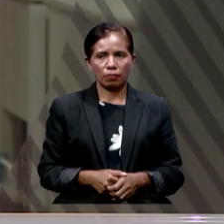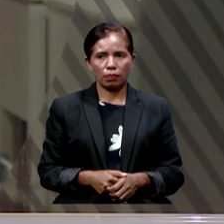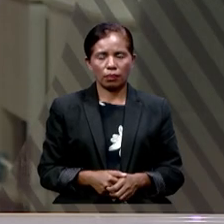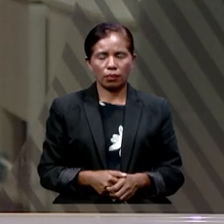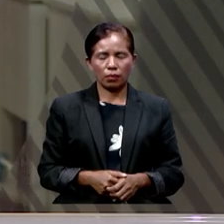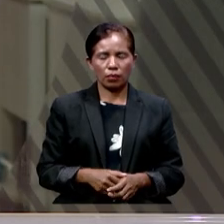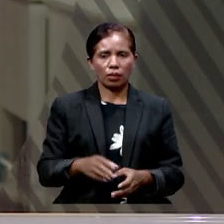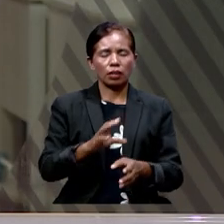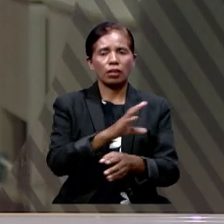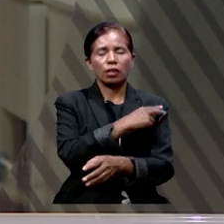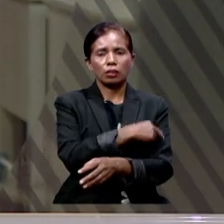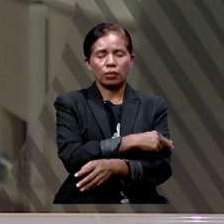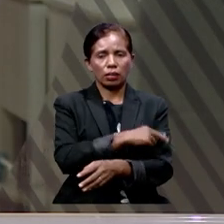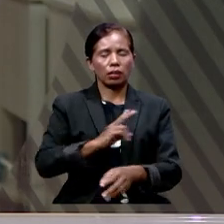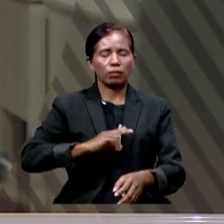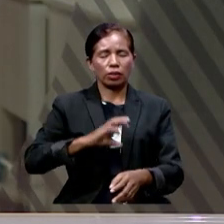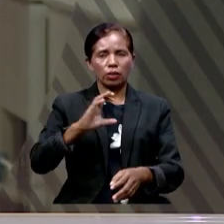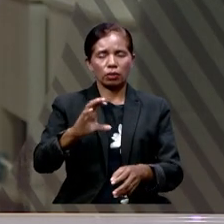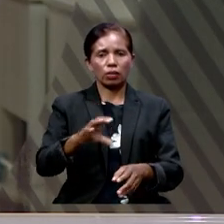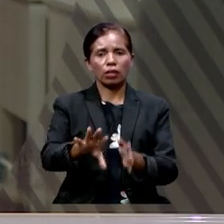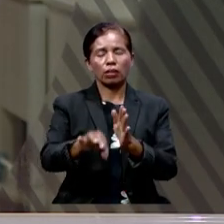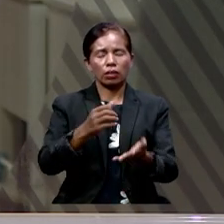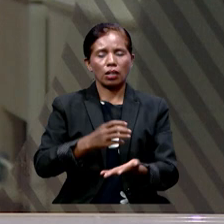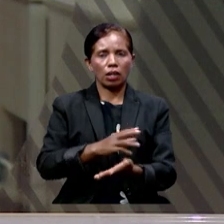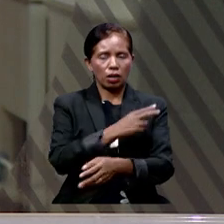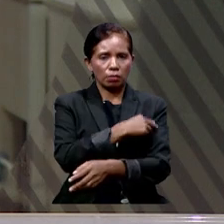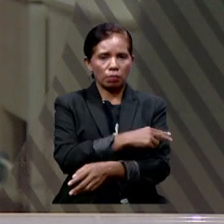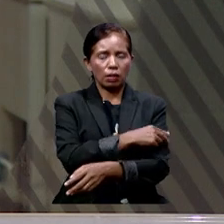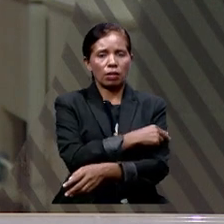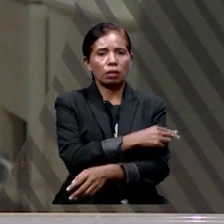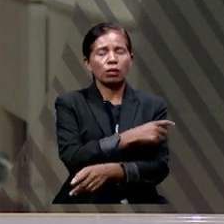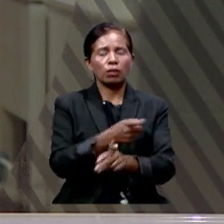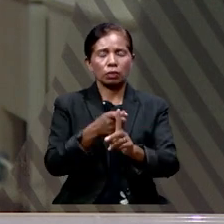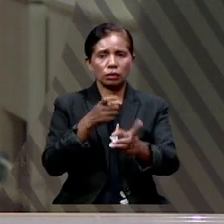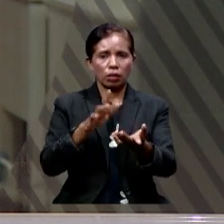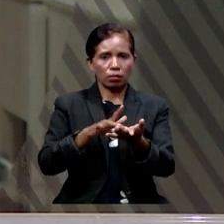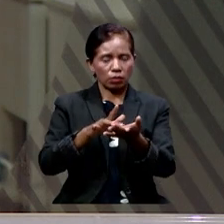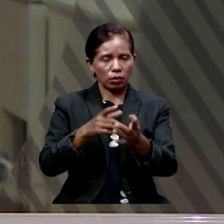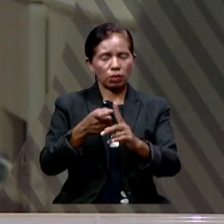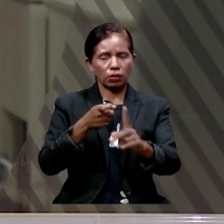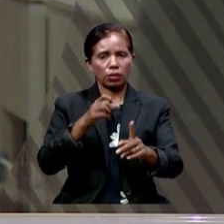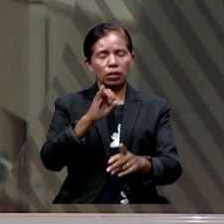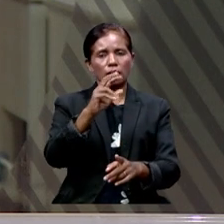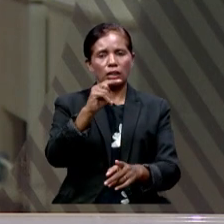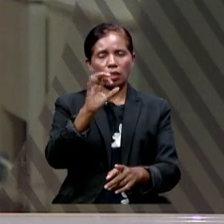Centro Saúde Veracruz é uma distribuição em Moruc, justo Instituto Nacional de Farmácia no produto médico.